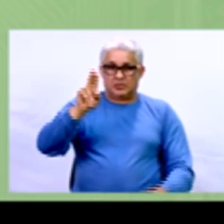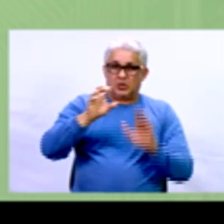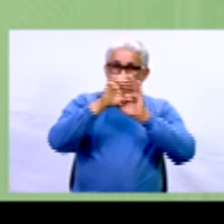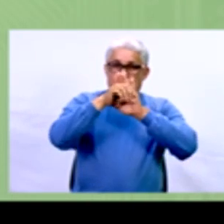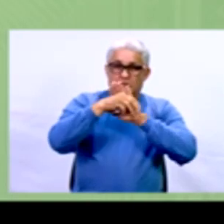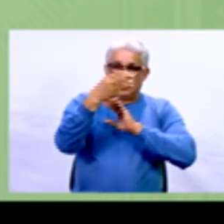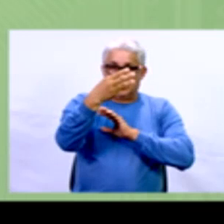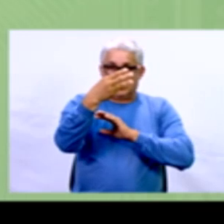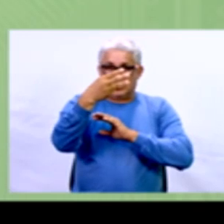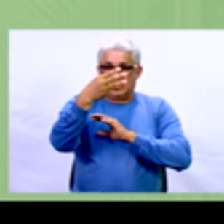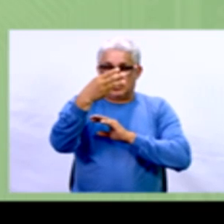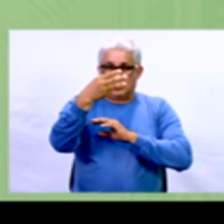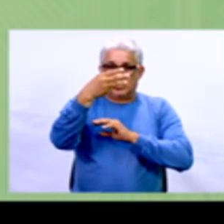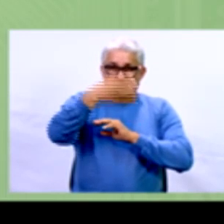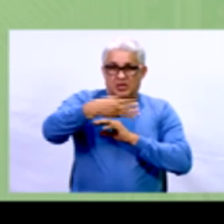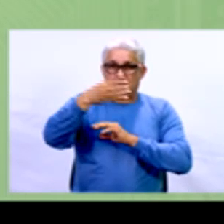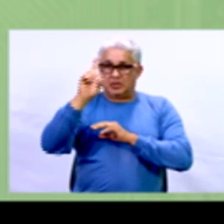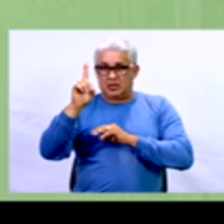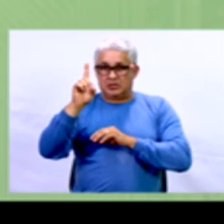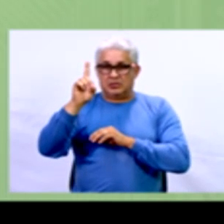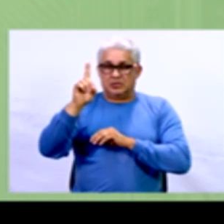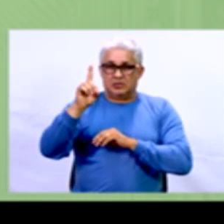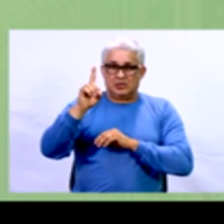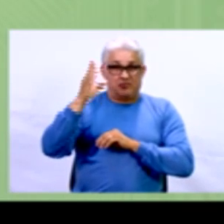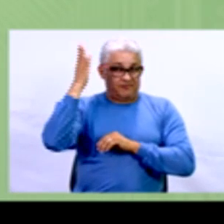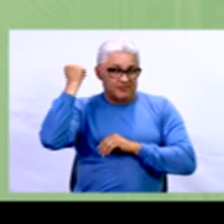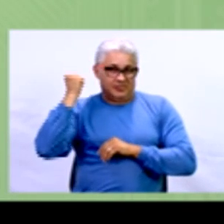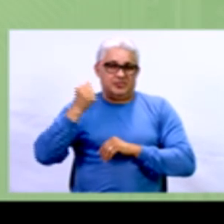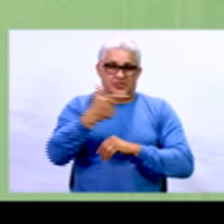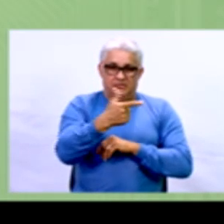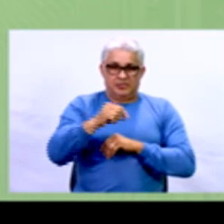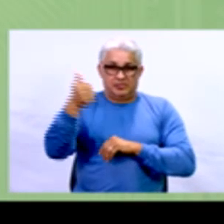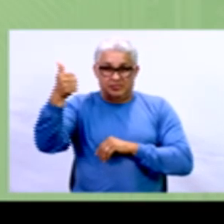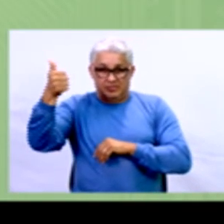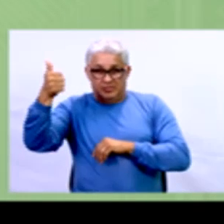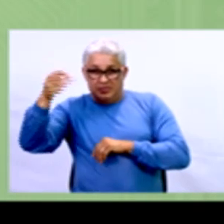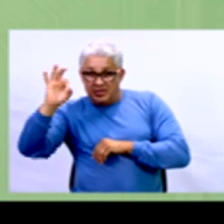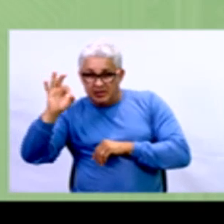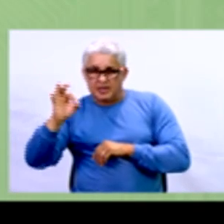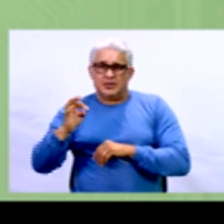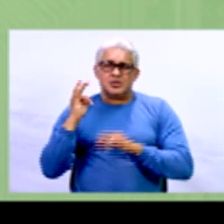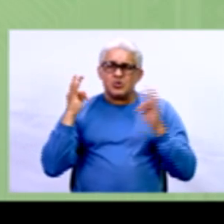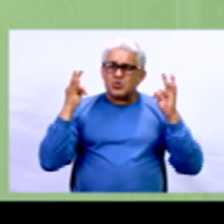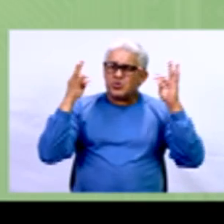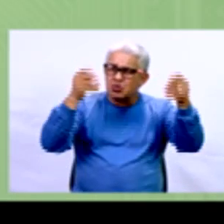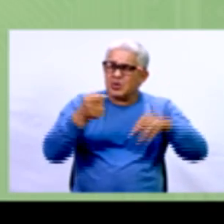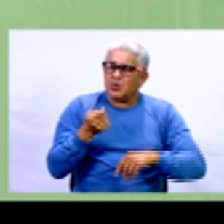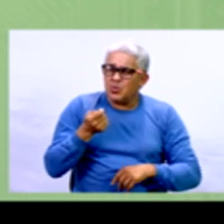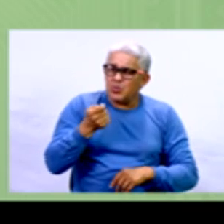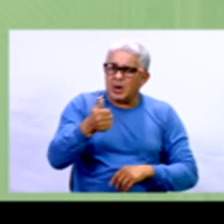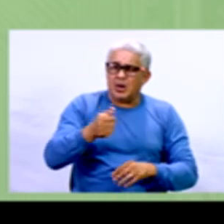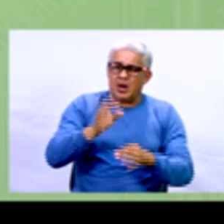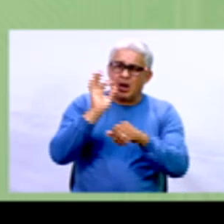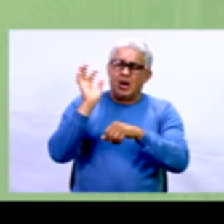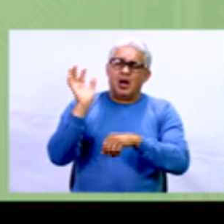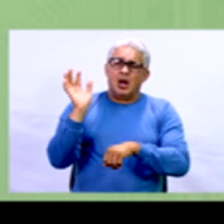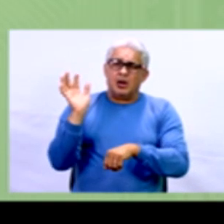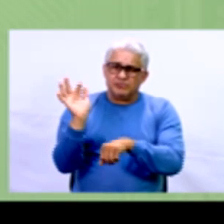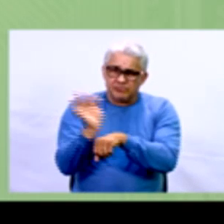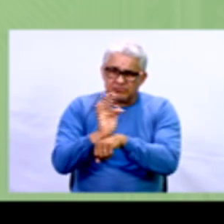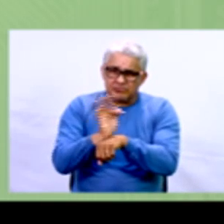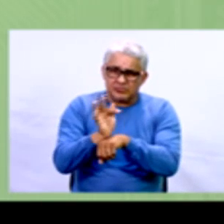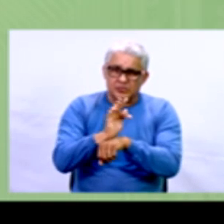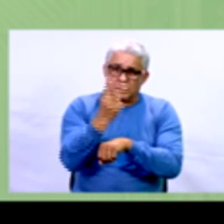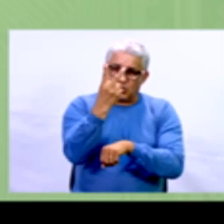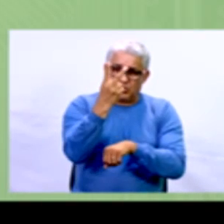em filmes virou moda. A partir de 2010, quase todos os longa-metragens foram lançados em